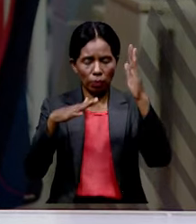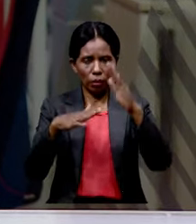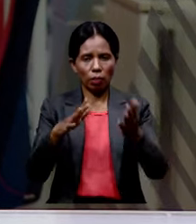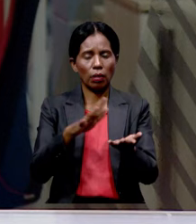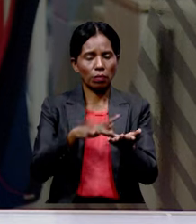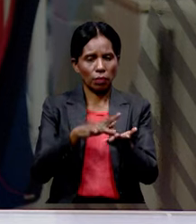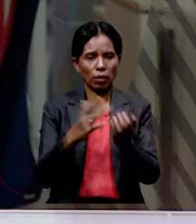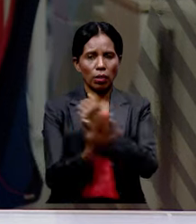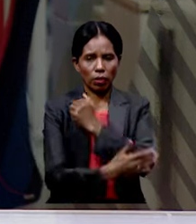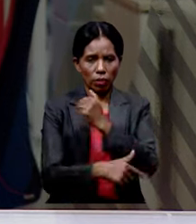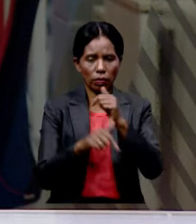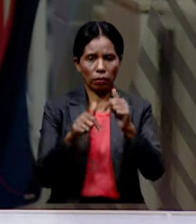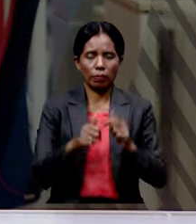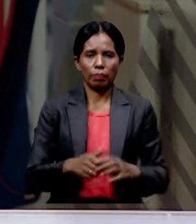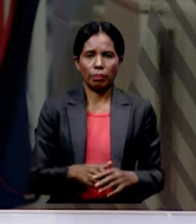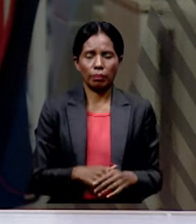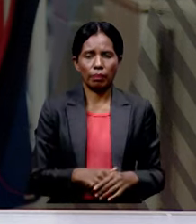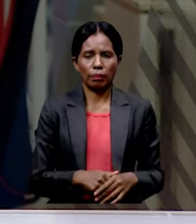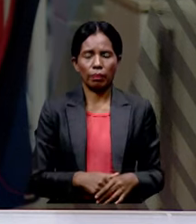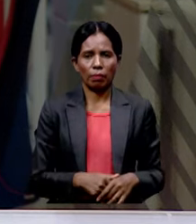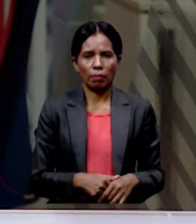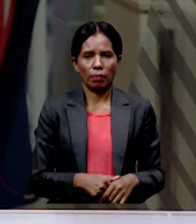Iha Relaran.